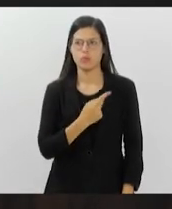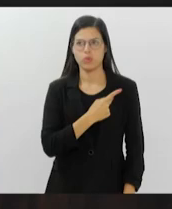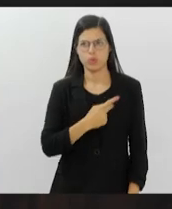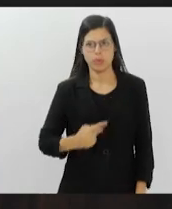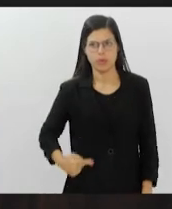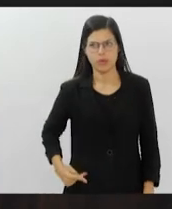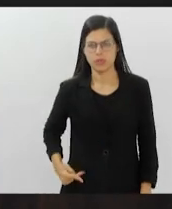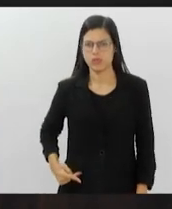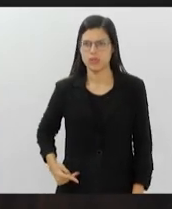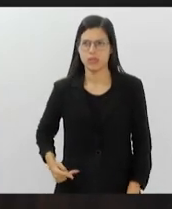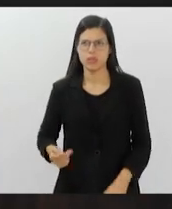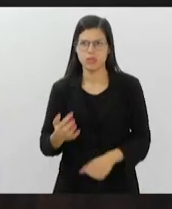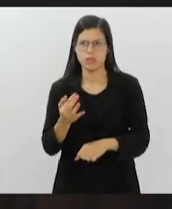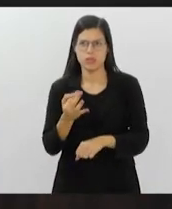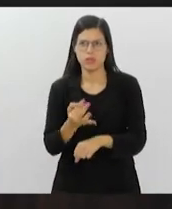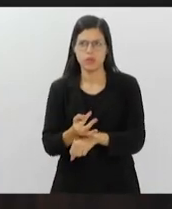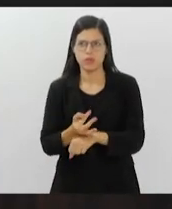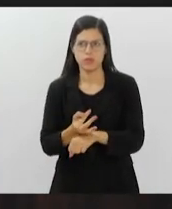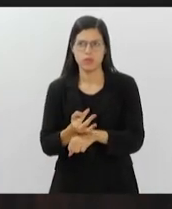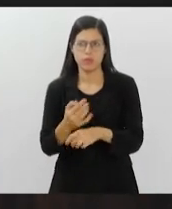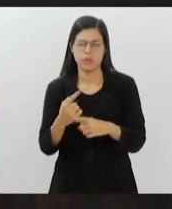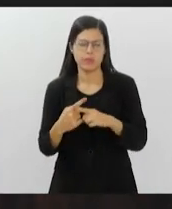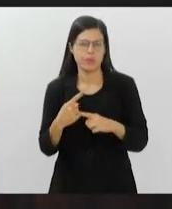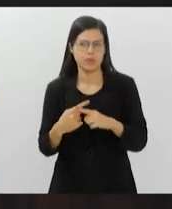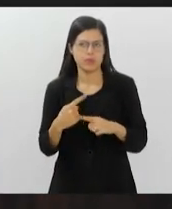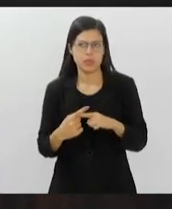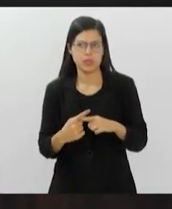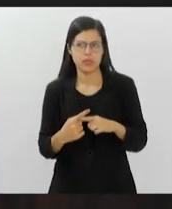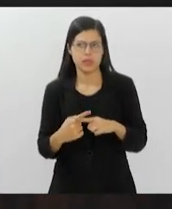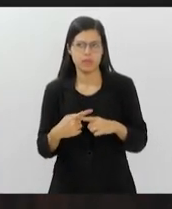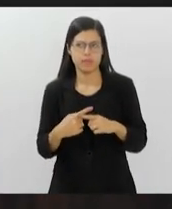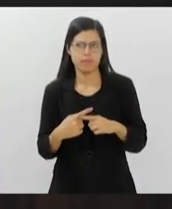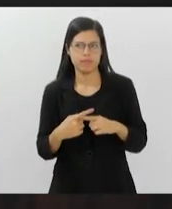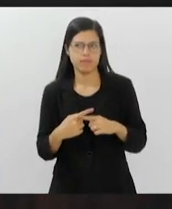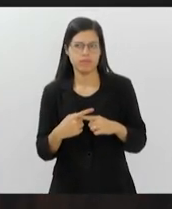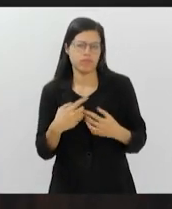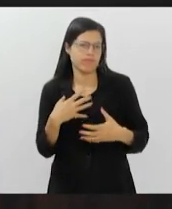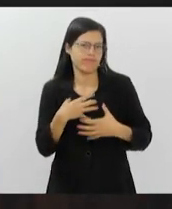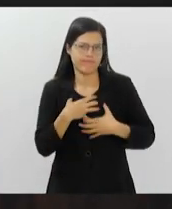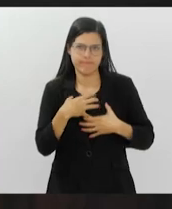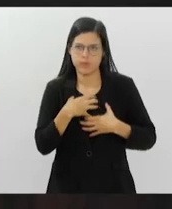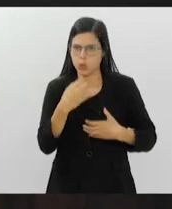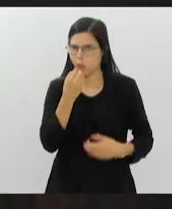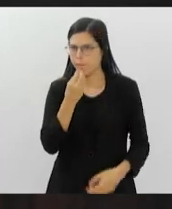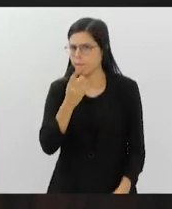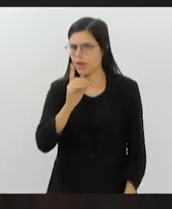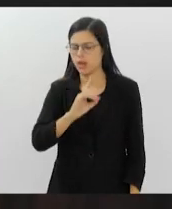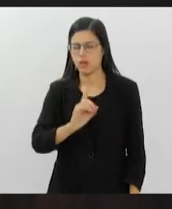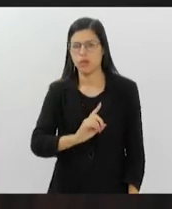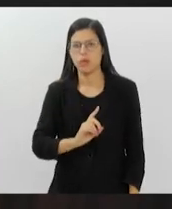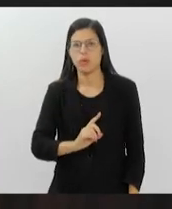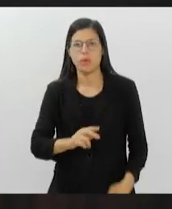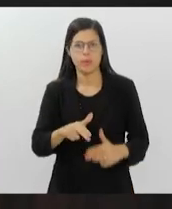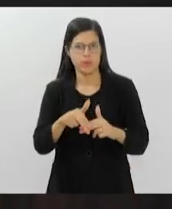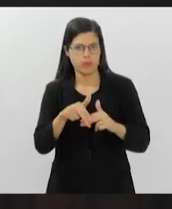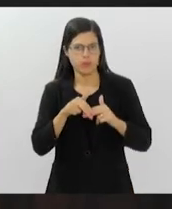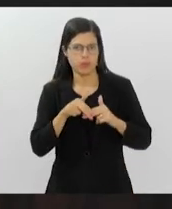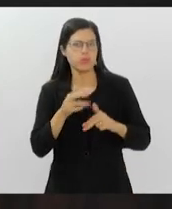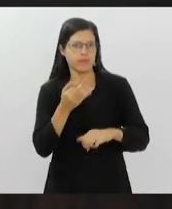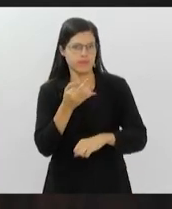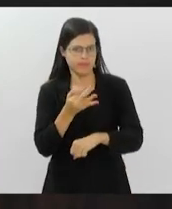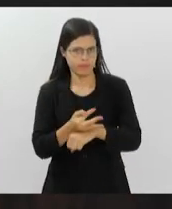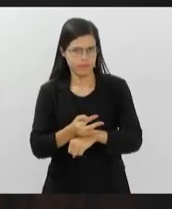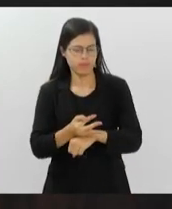porque o mesmo não se encontra num estado... não está passando bem, né? Por isso que ele não está aqui